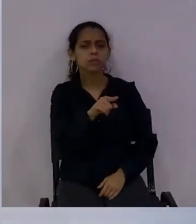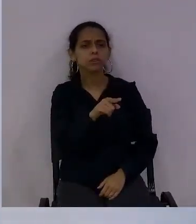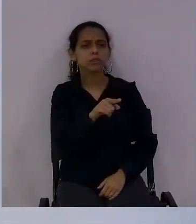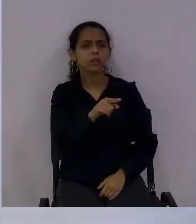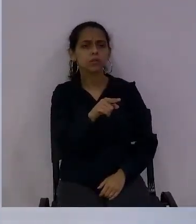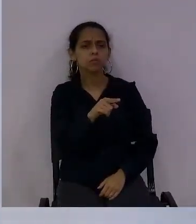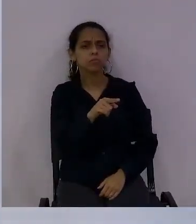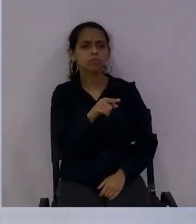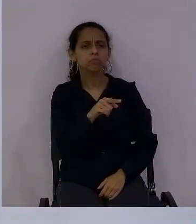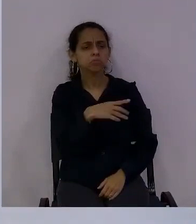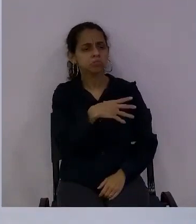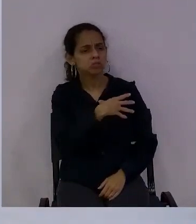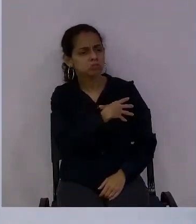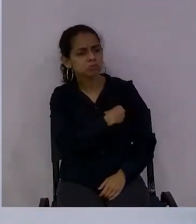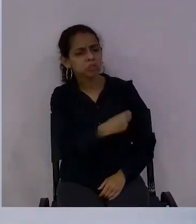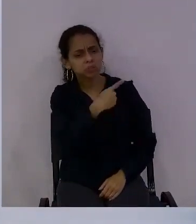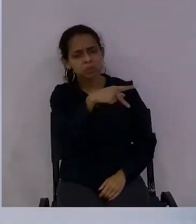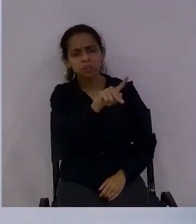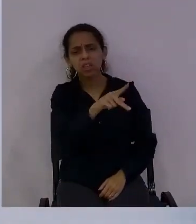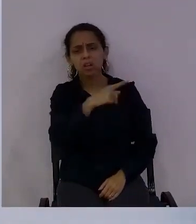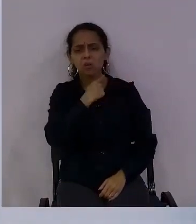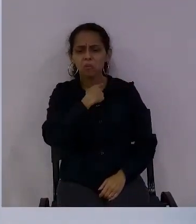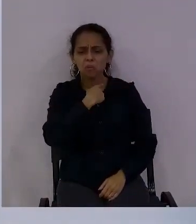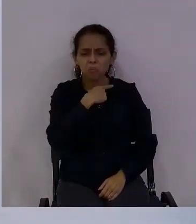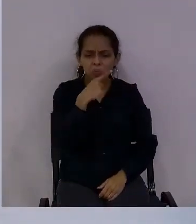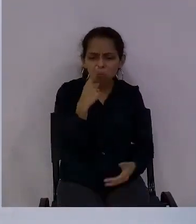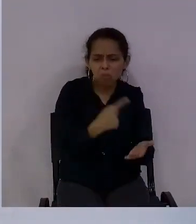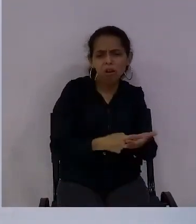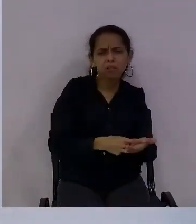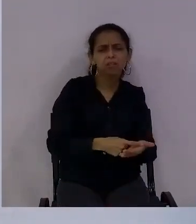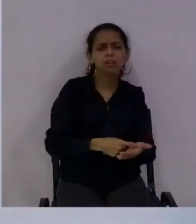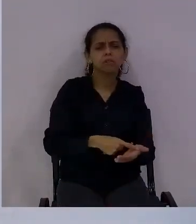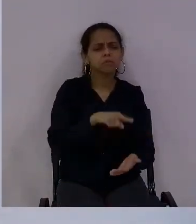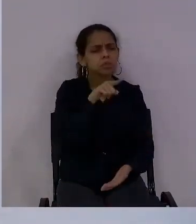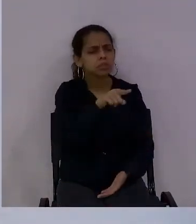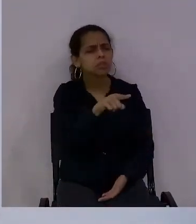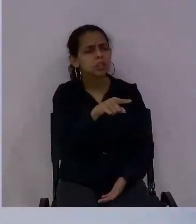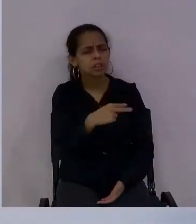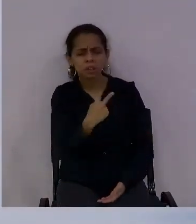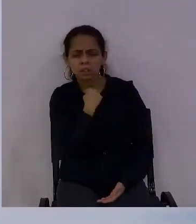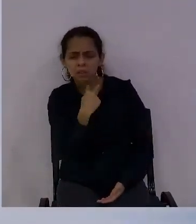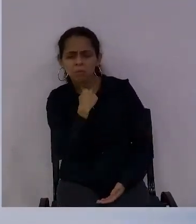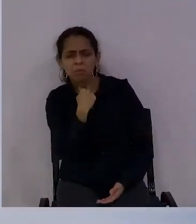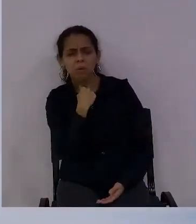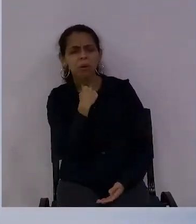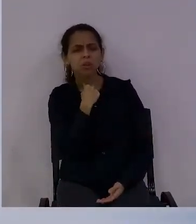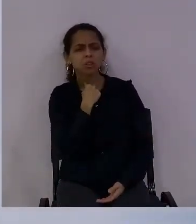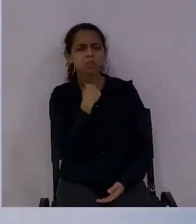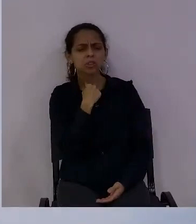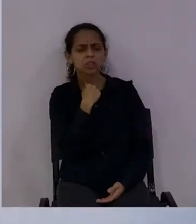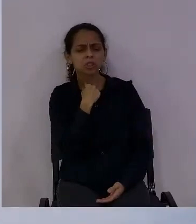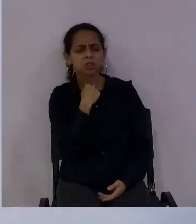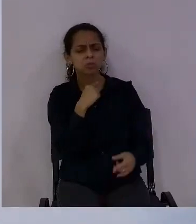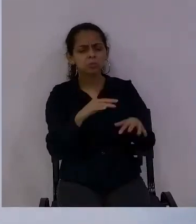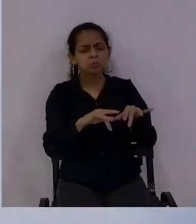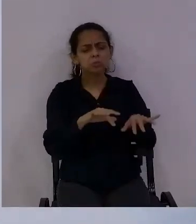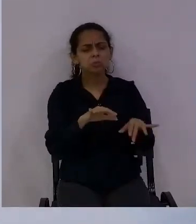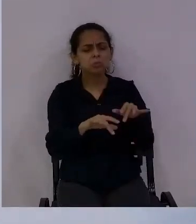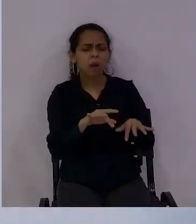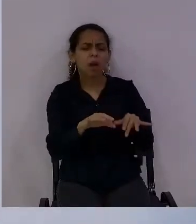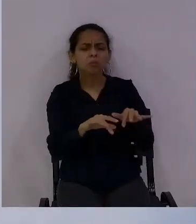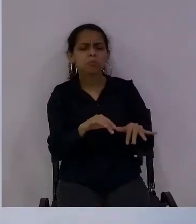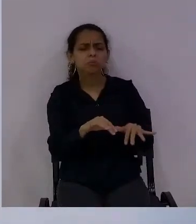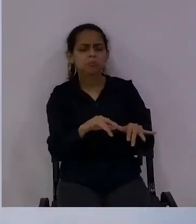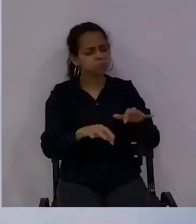você não vai, de jeito nenhum, mexer no computador do papai. E